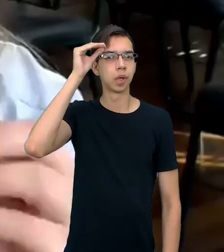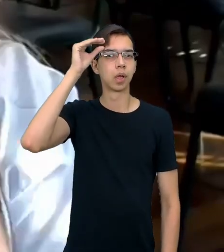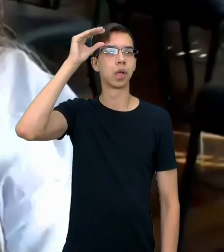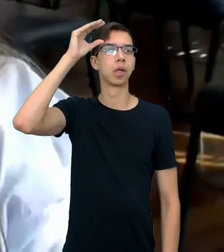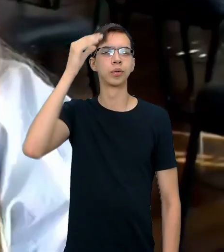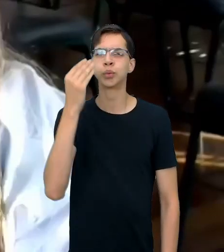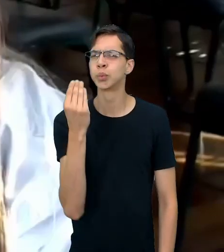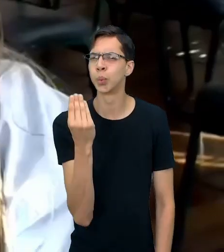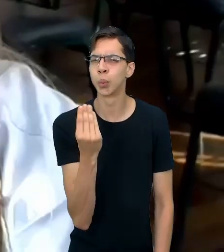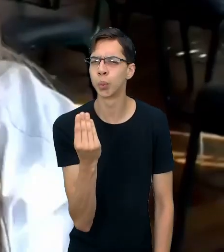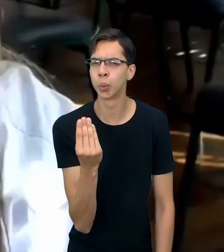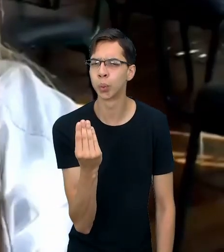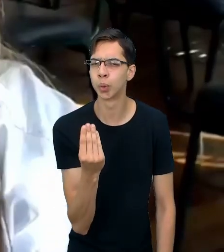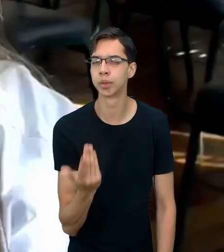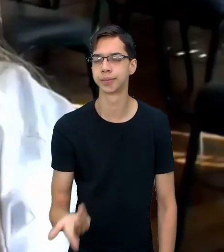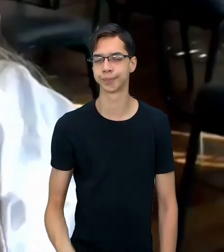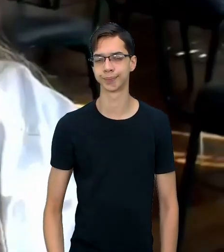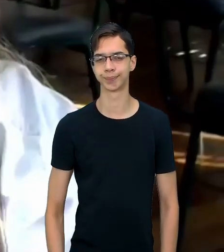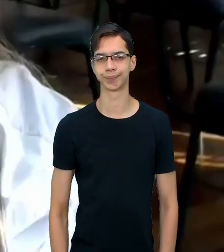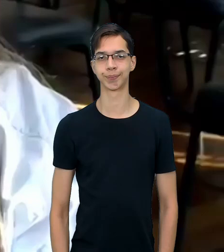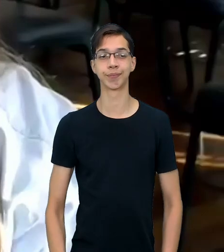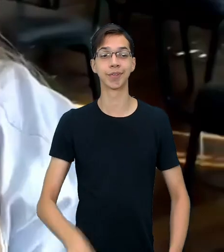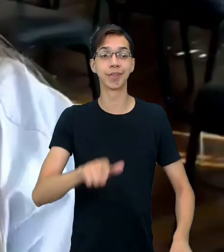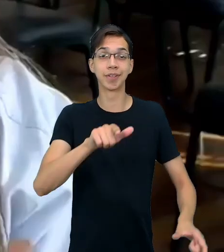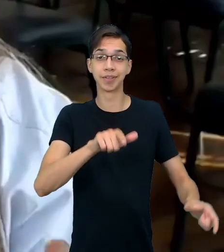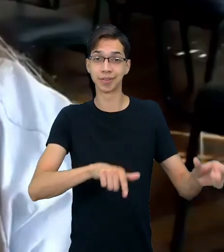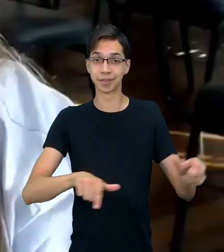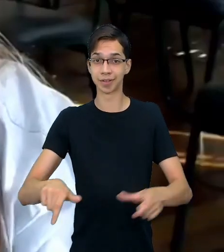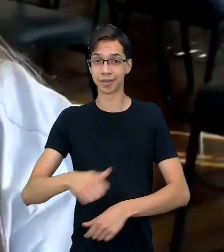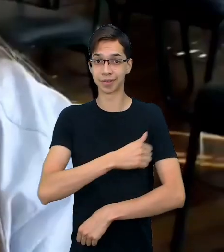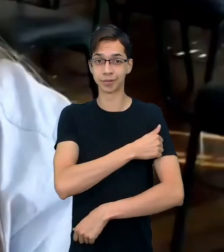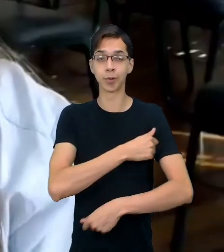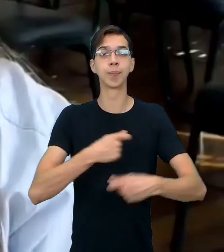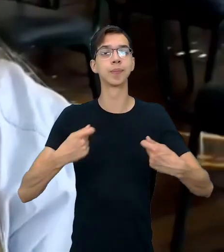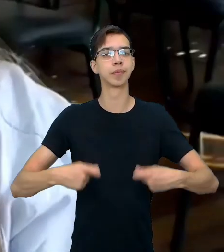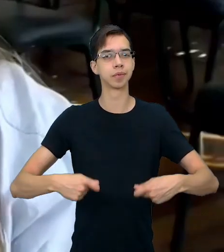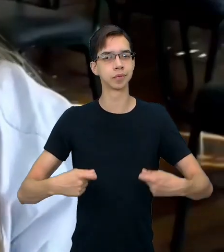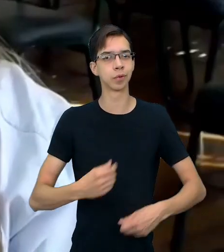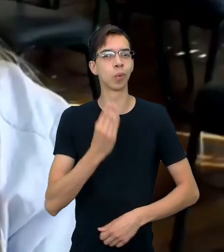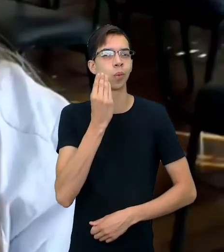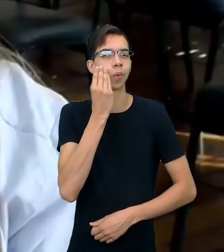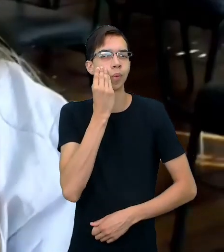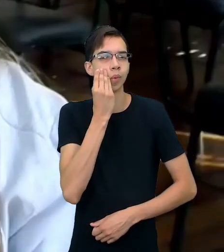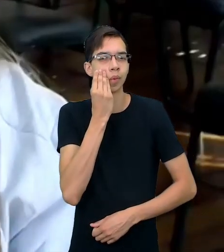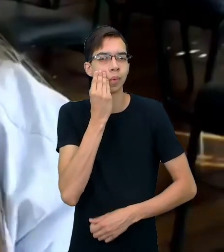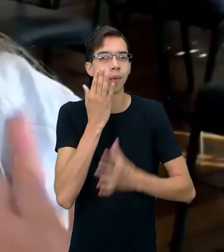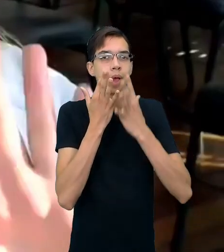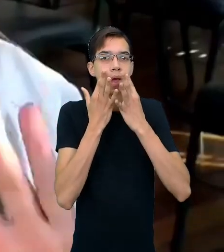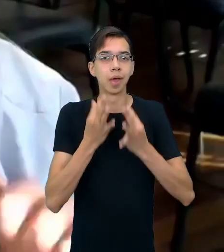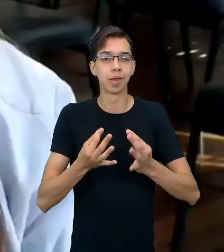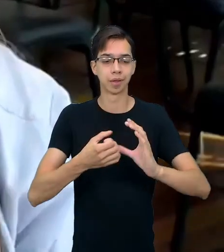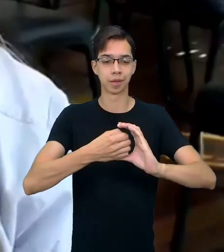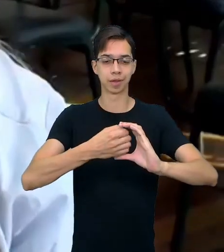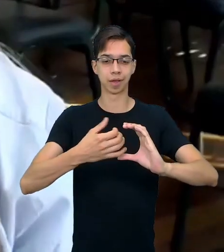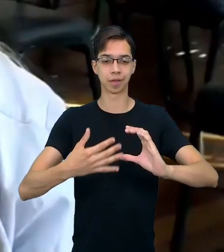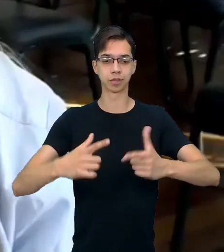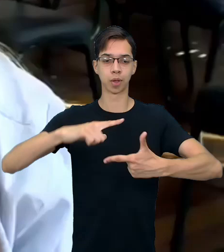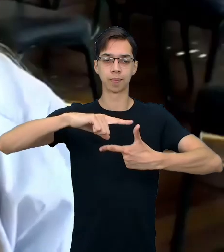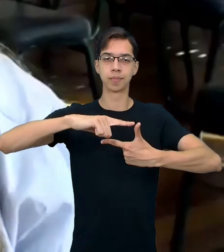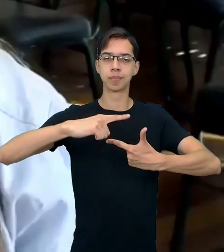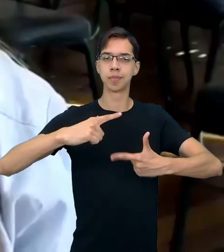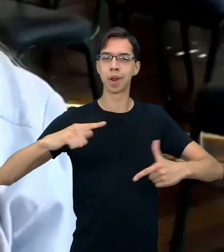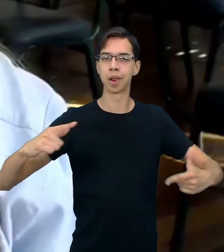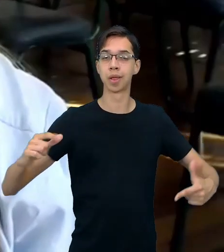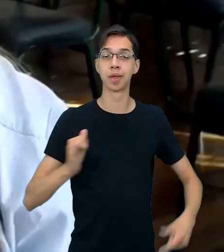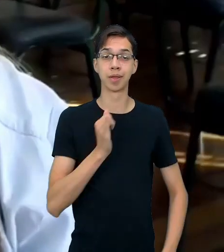estudantes, nesse caso, eles devem fazer observações sobre algumas características das figuras. Por exemplo,